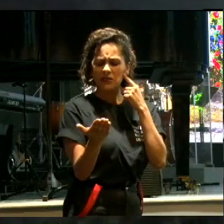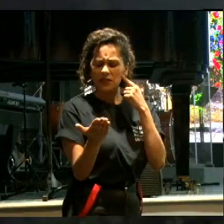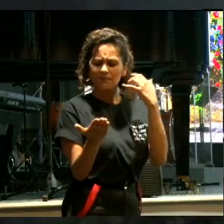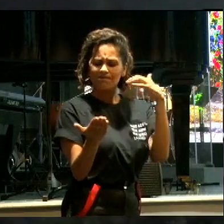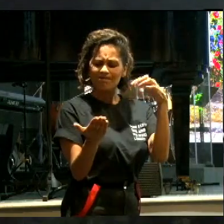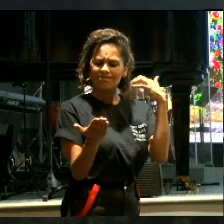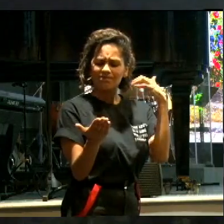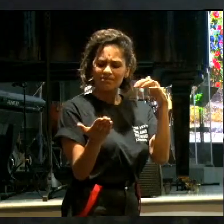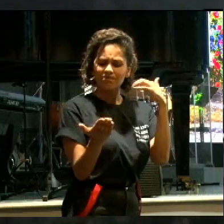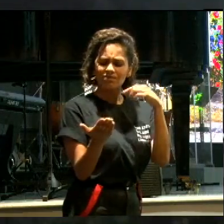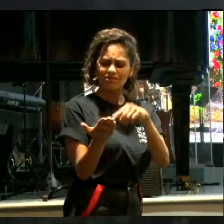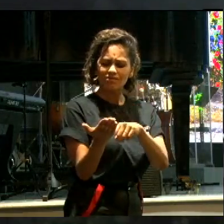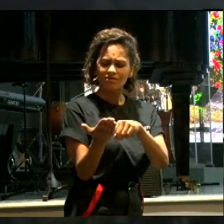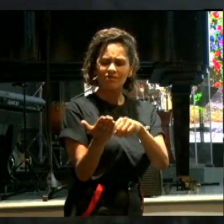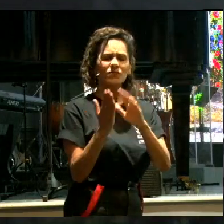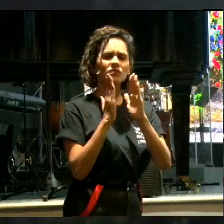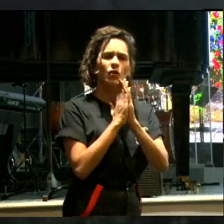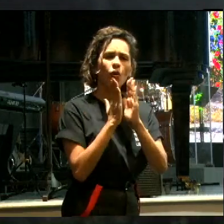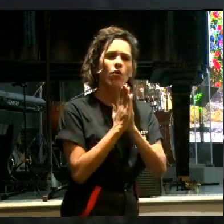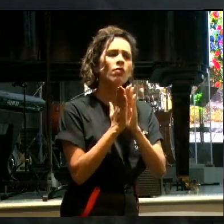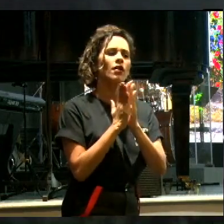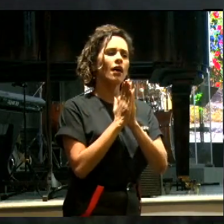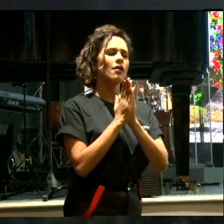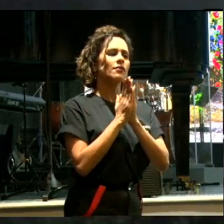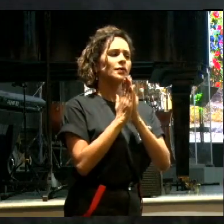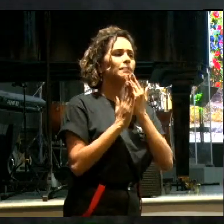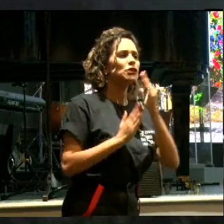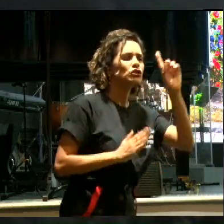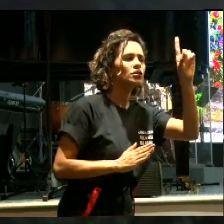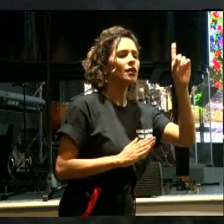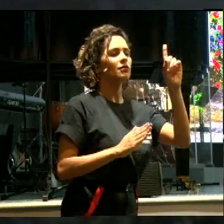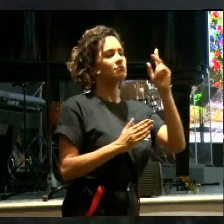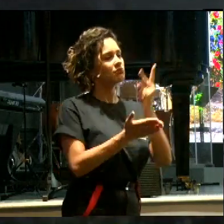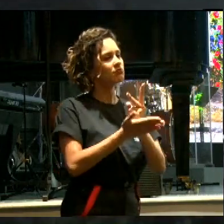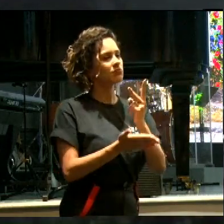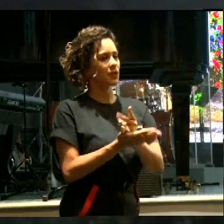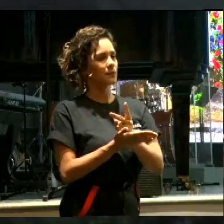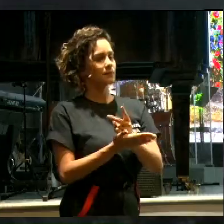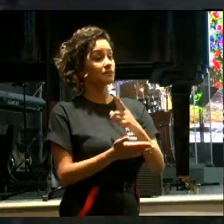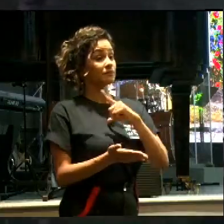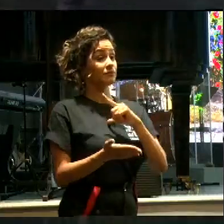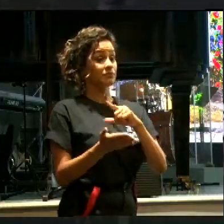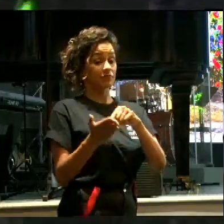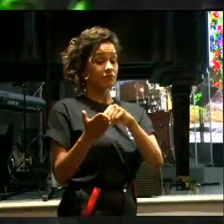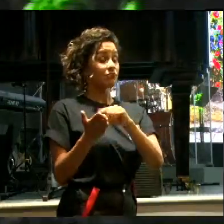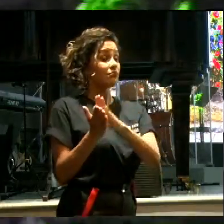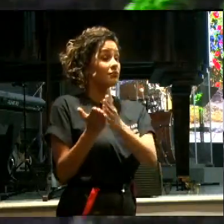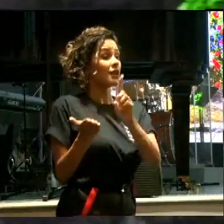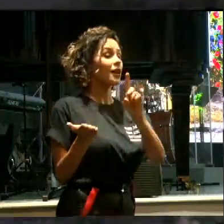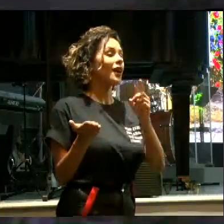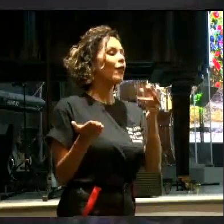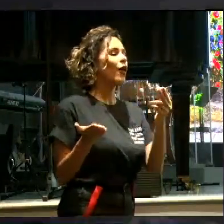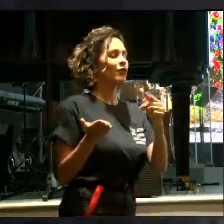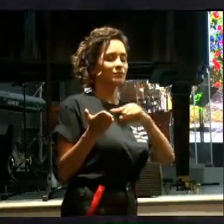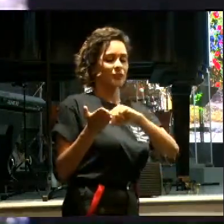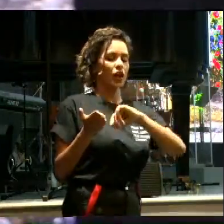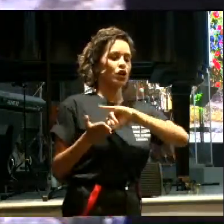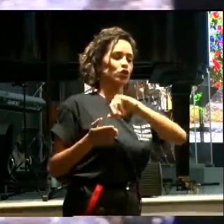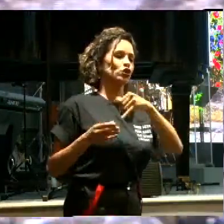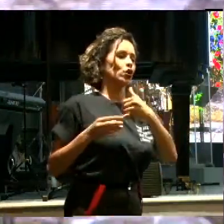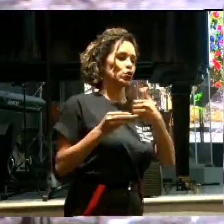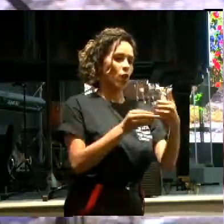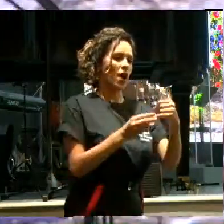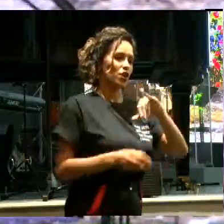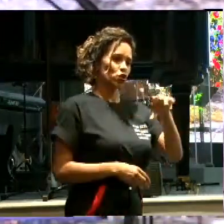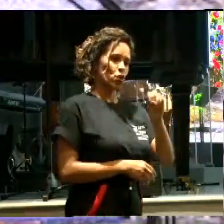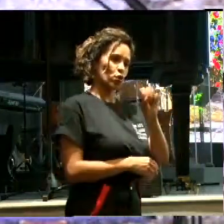todo, como diz as Escrituras Sagradas, lá em Josué 1:8. Então nós precisamos buscar a Deus de